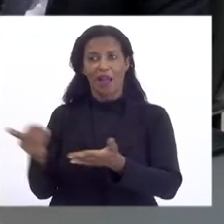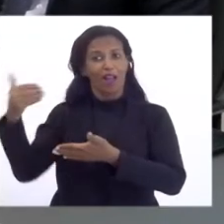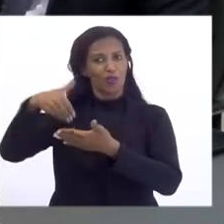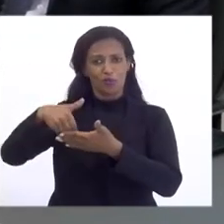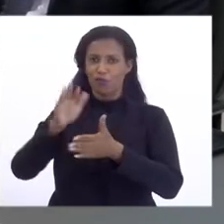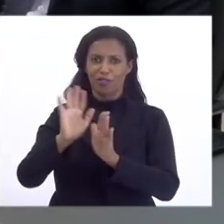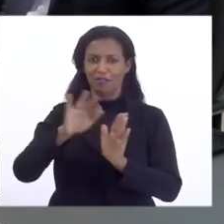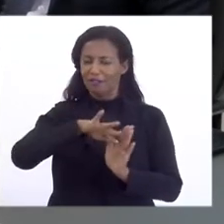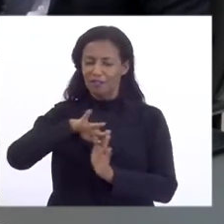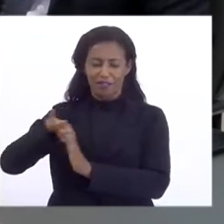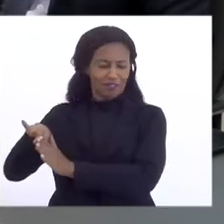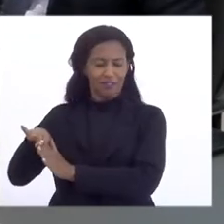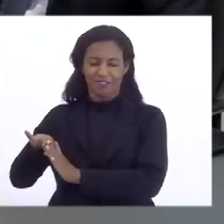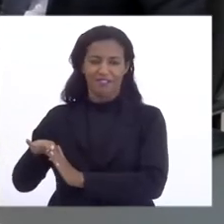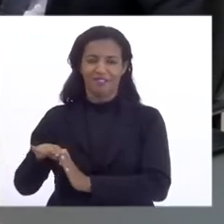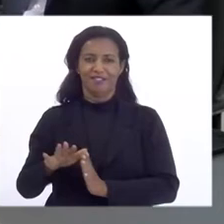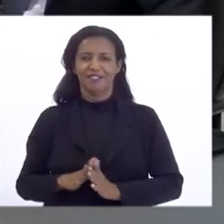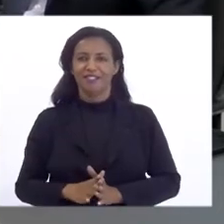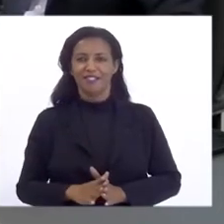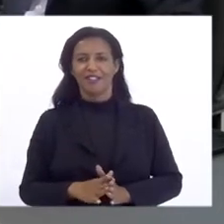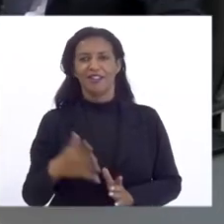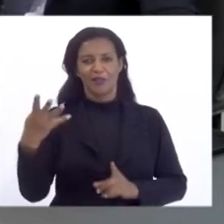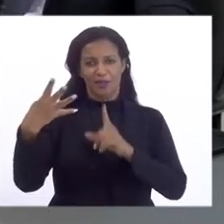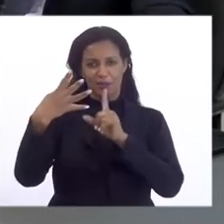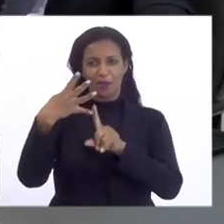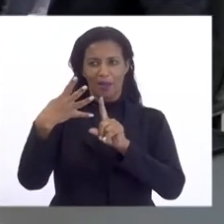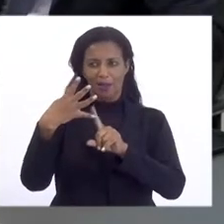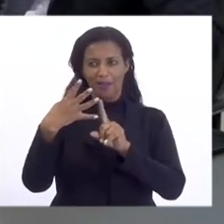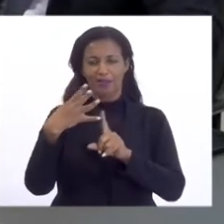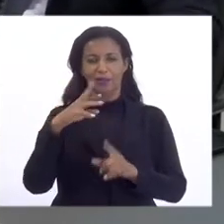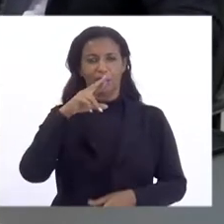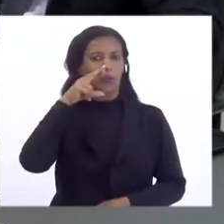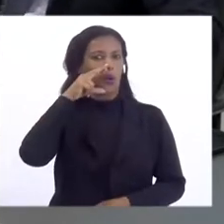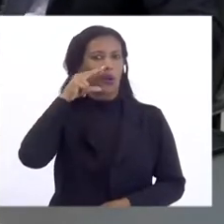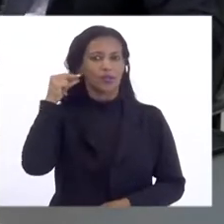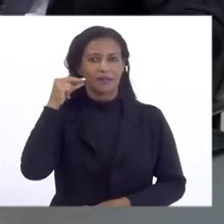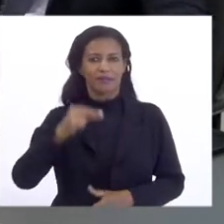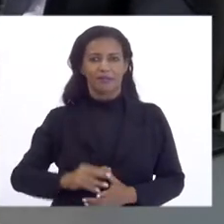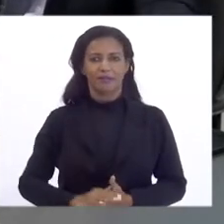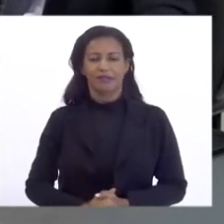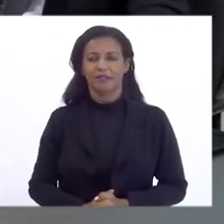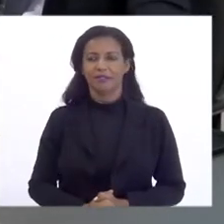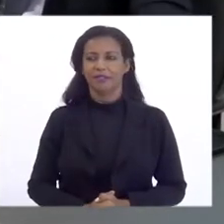Ah, isso, sim, perdão. Visto o seu. Foi pedido de vista. Ok.